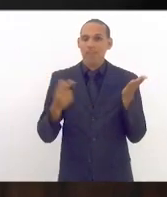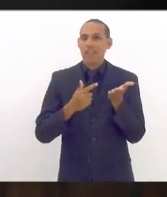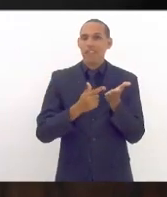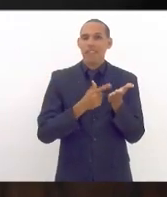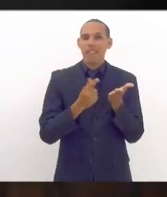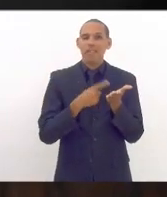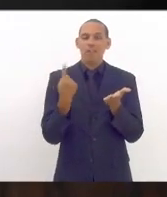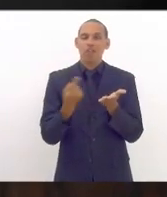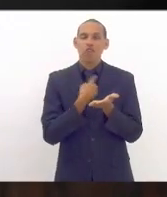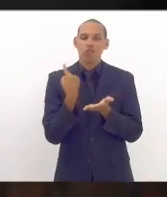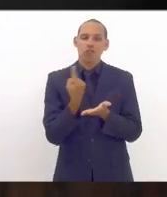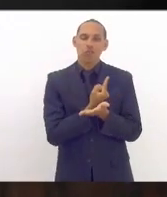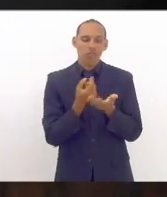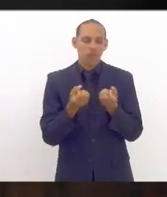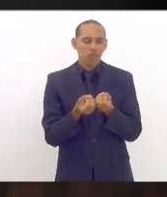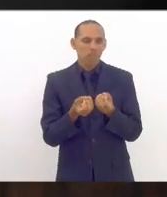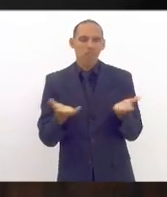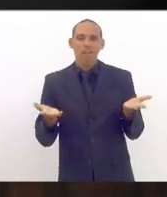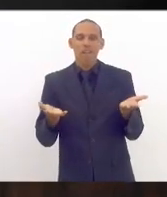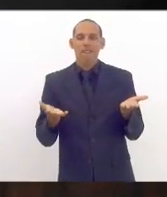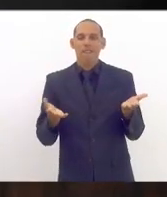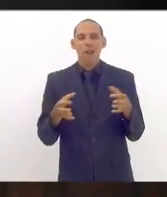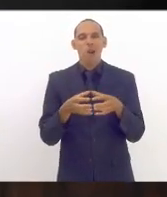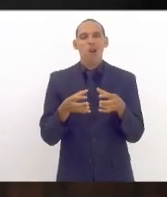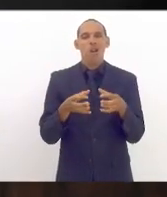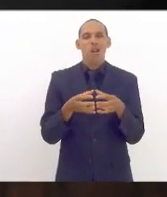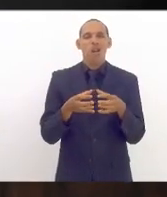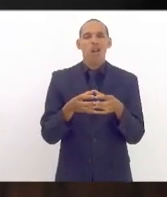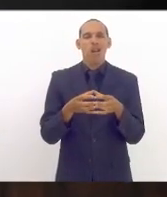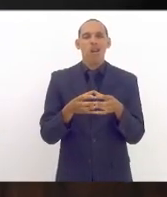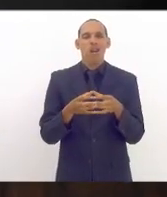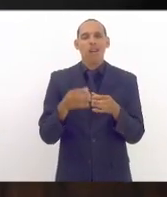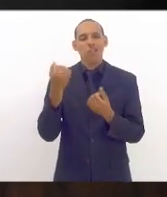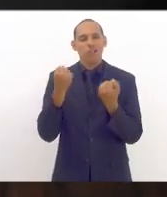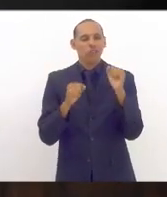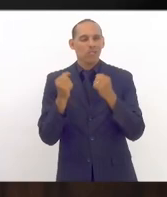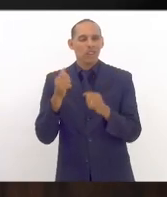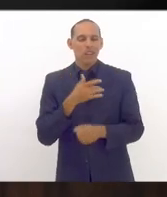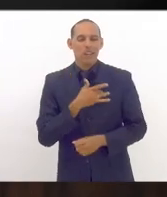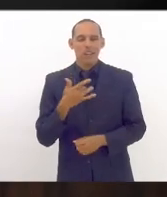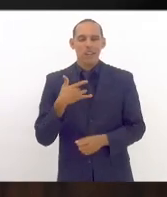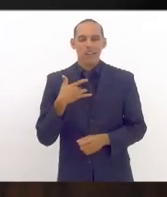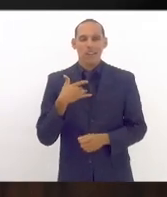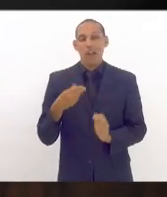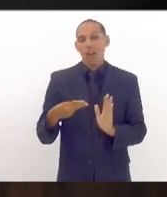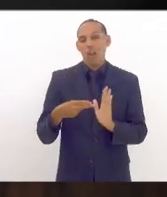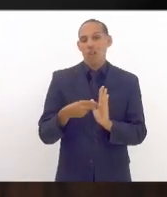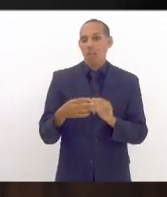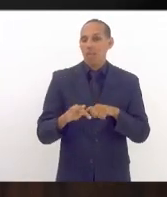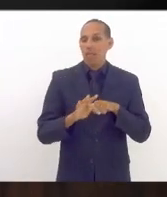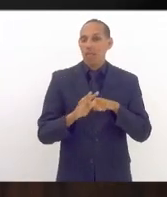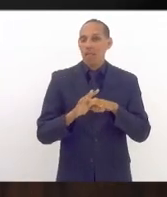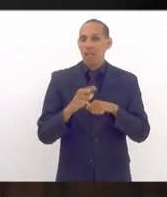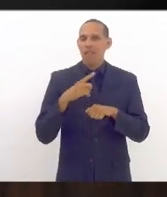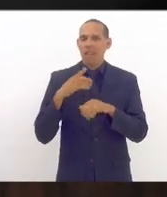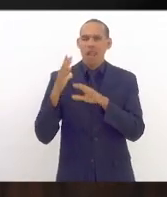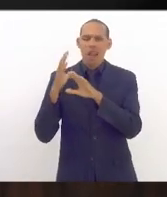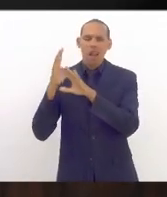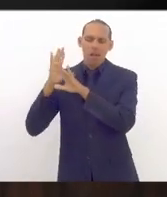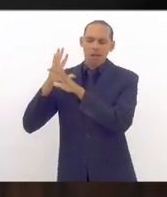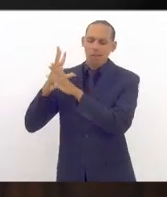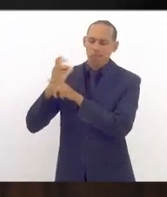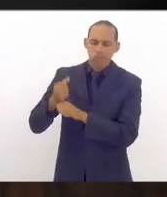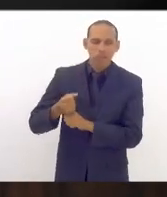complexo econômico industrial da saúde é uma nota técnica que tem um acúmulo Desde o ano de